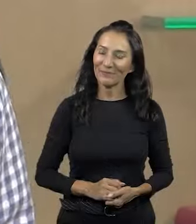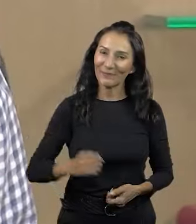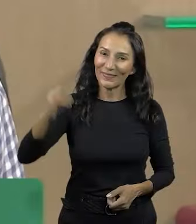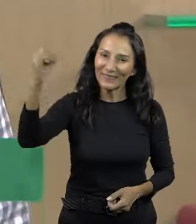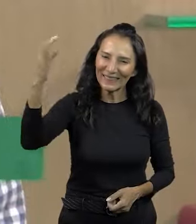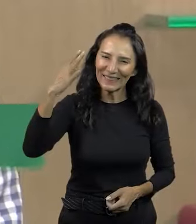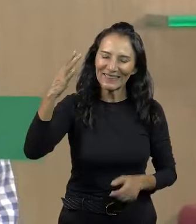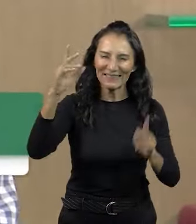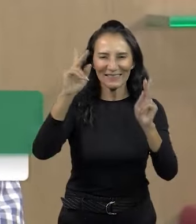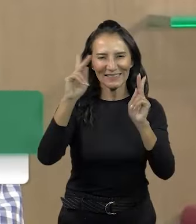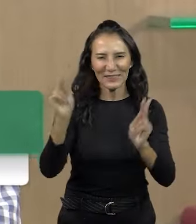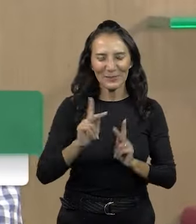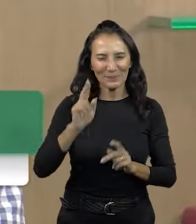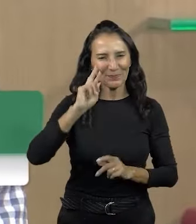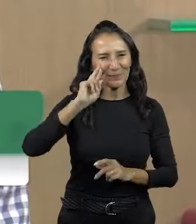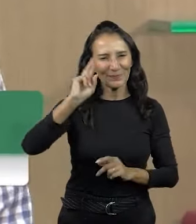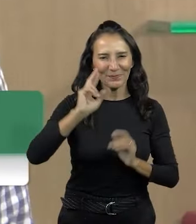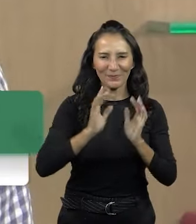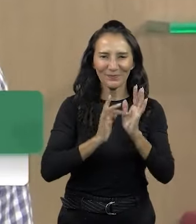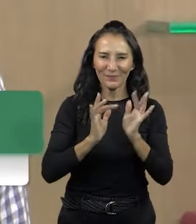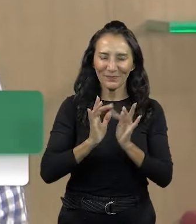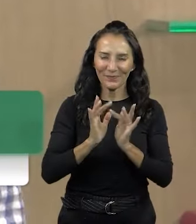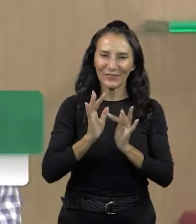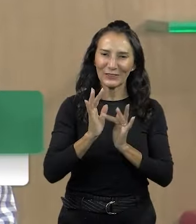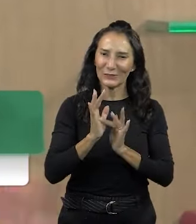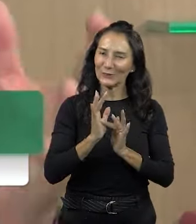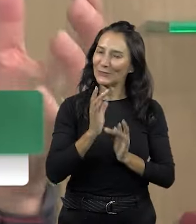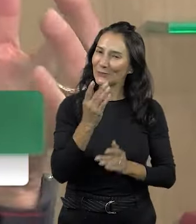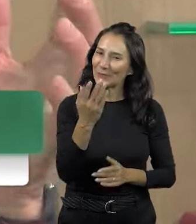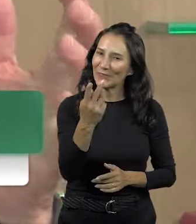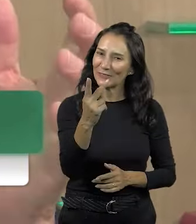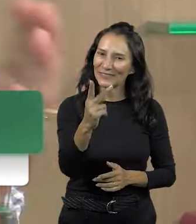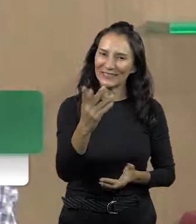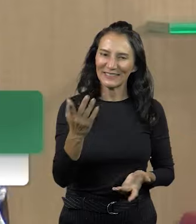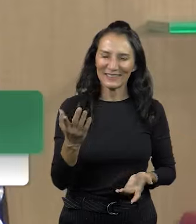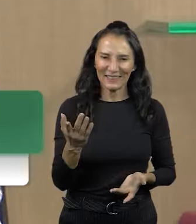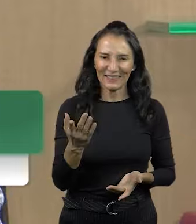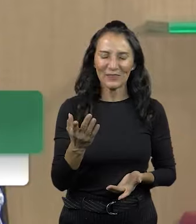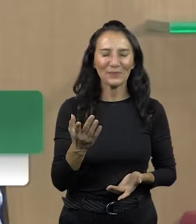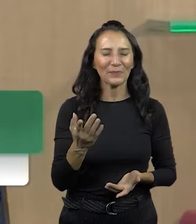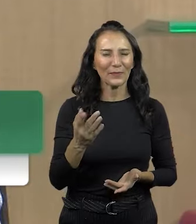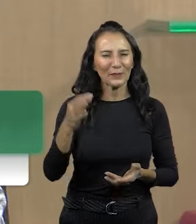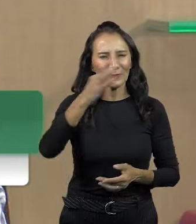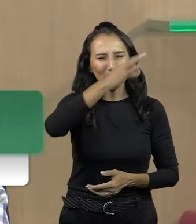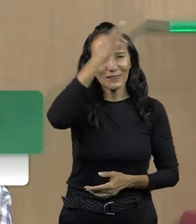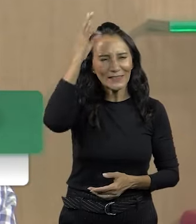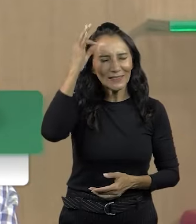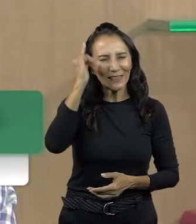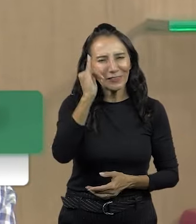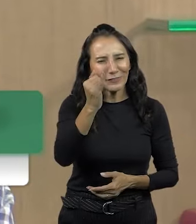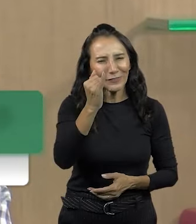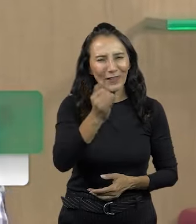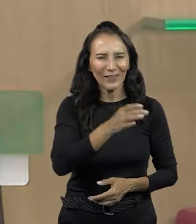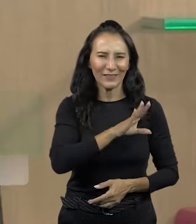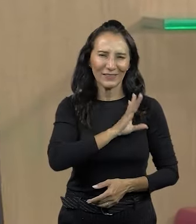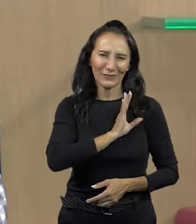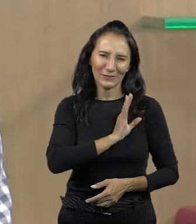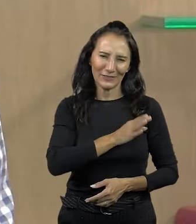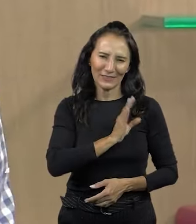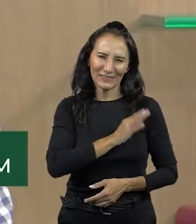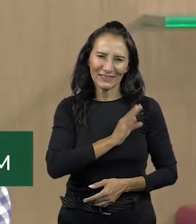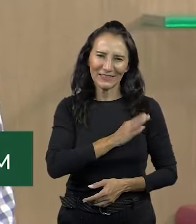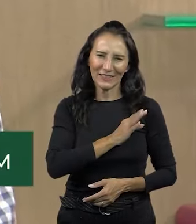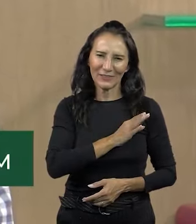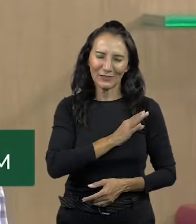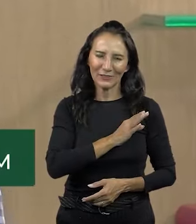graça e paz do Senhor Jesus para você que o Espírito Santo possa falar ao seu coração através